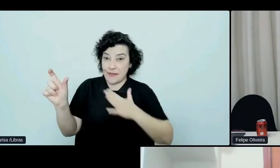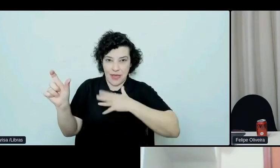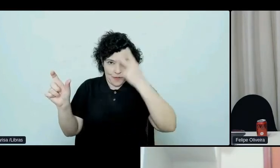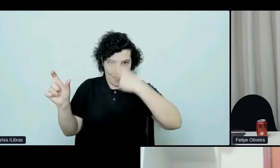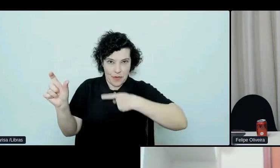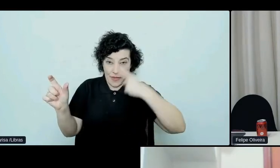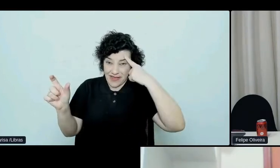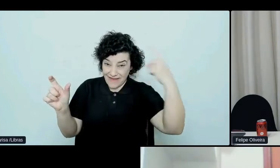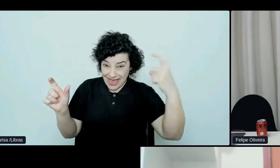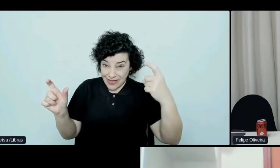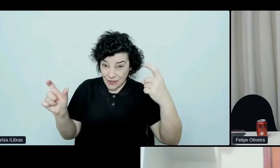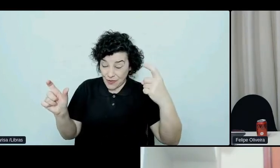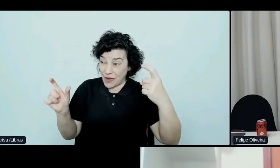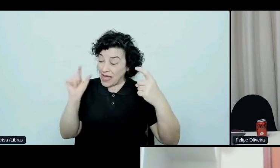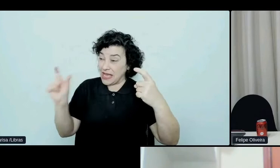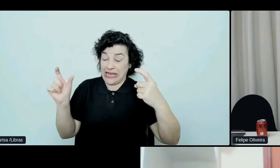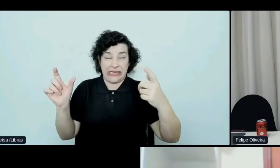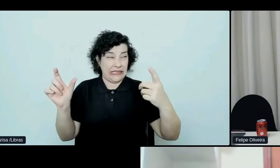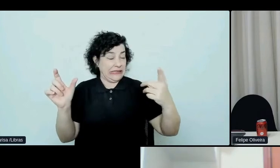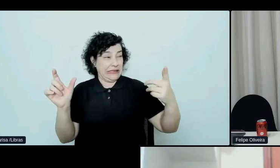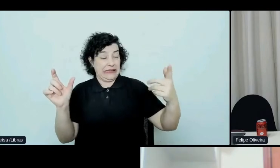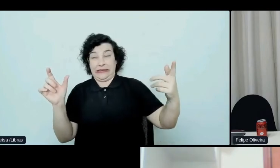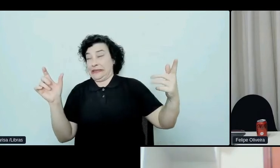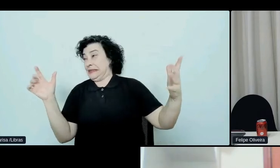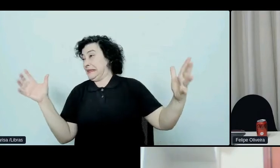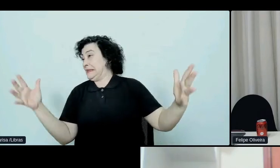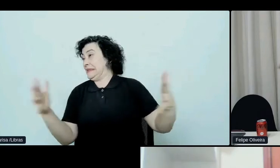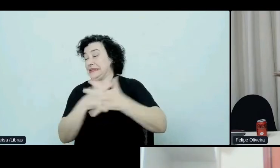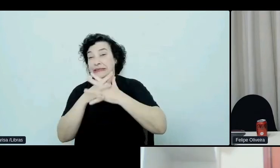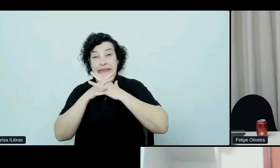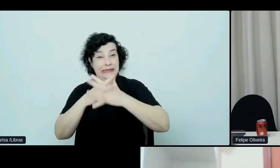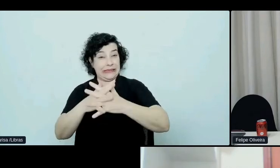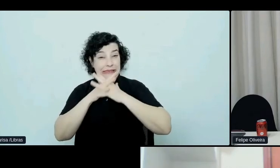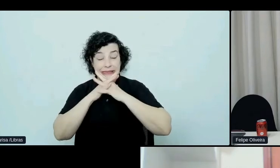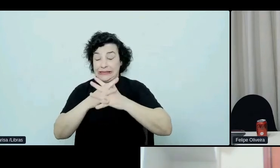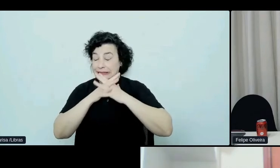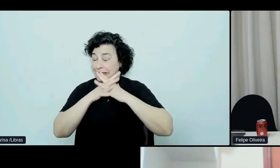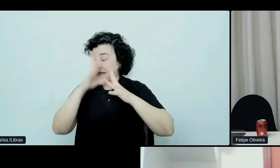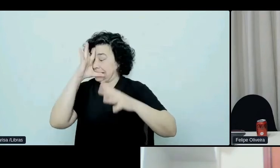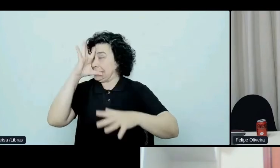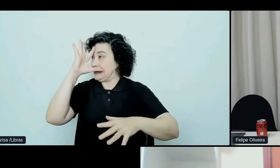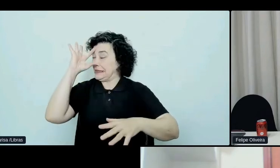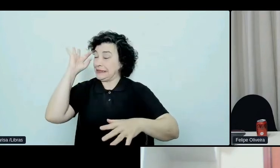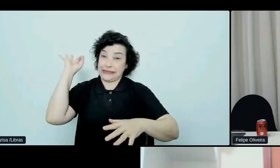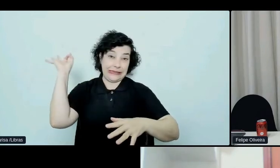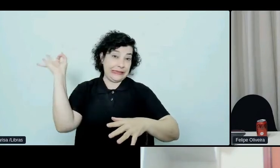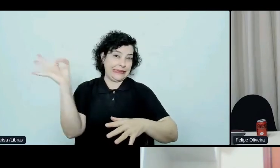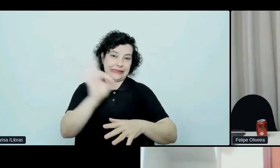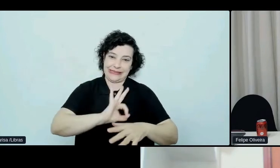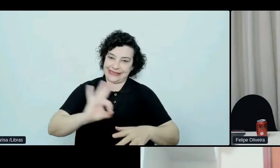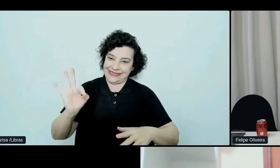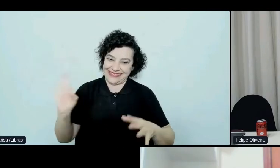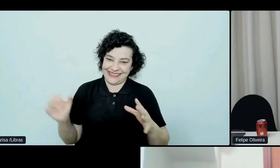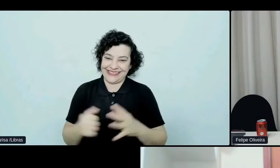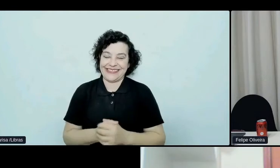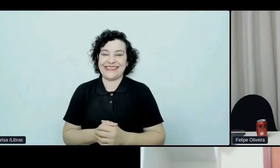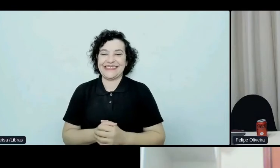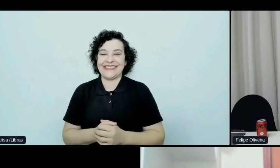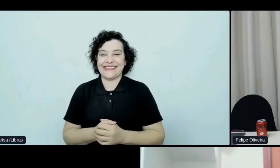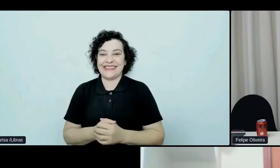não encaixa. Aí eu falo, não, associa. Não, mas o que associar com o quê? Não faz sentido. Aí, quando eu invento